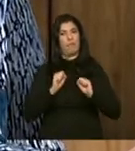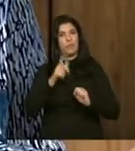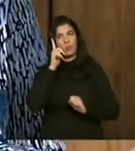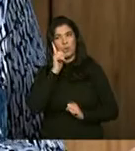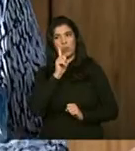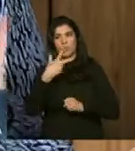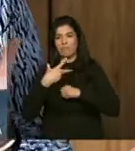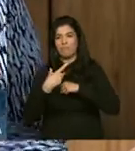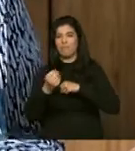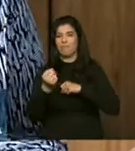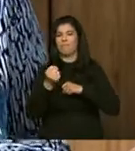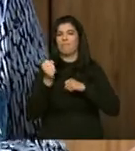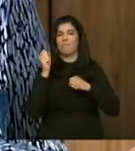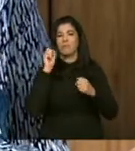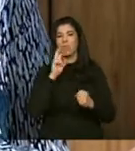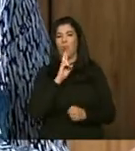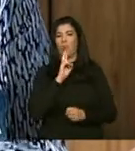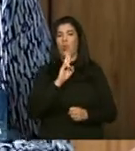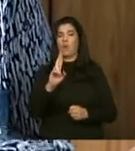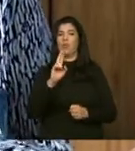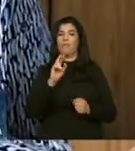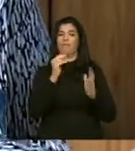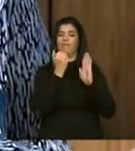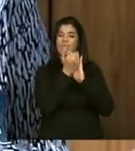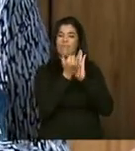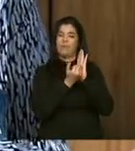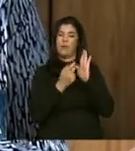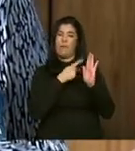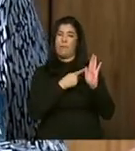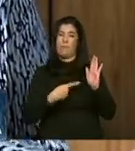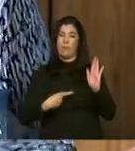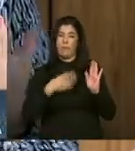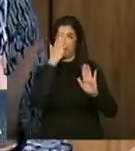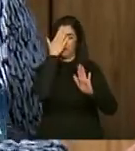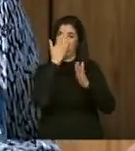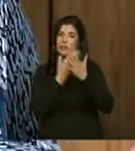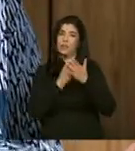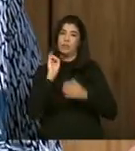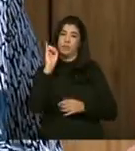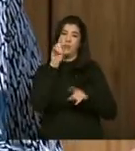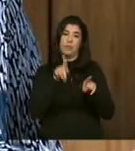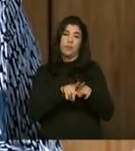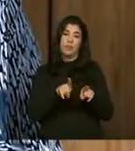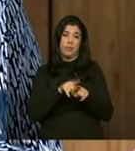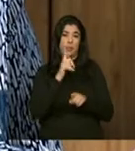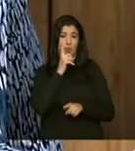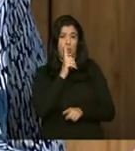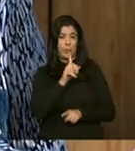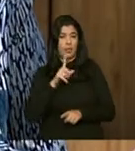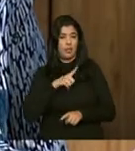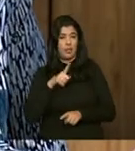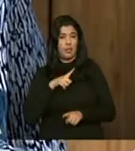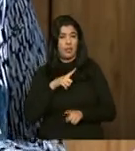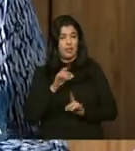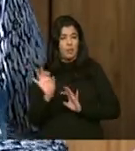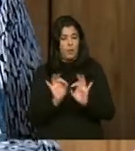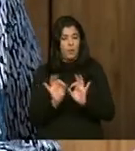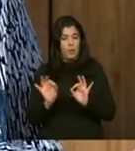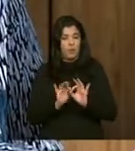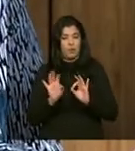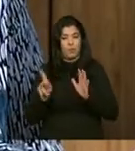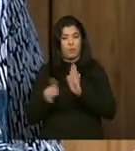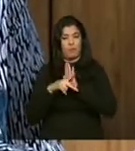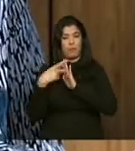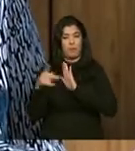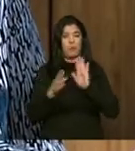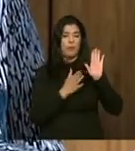os resultados que a nossa presidenta acha importante alcançar e que está em completa sintonia